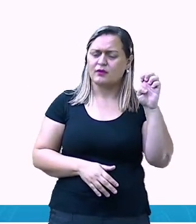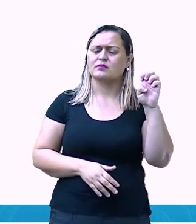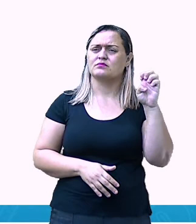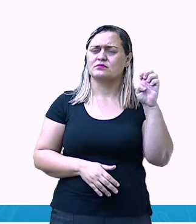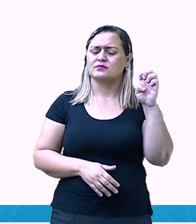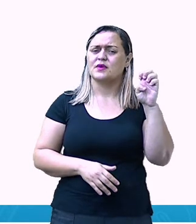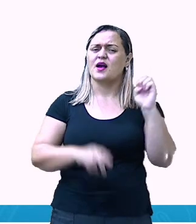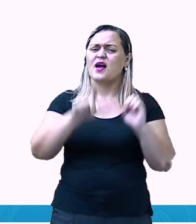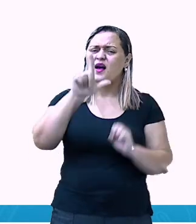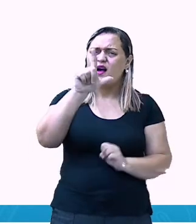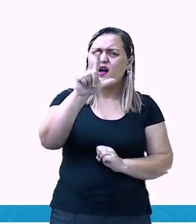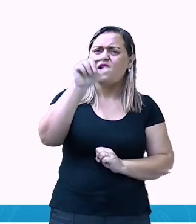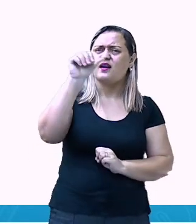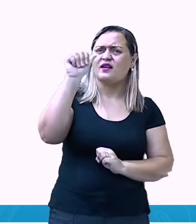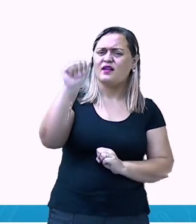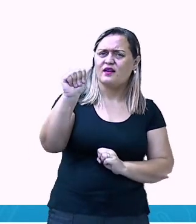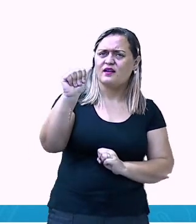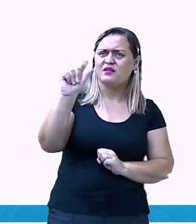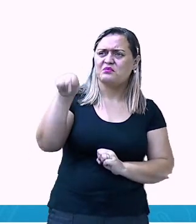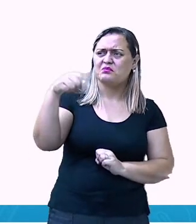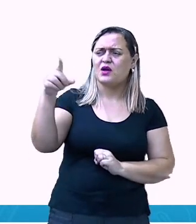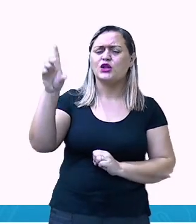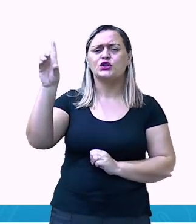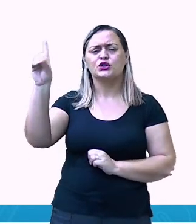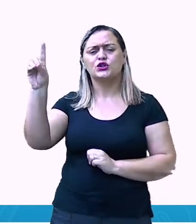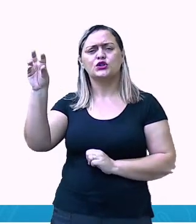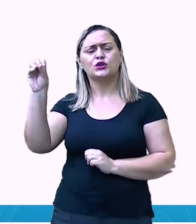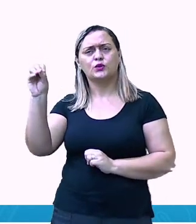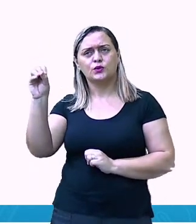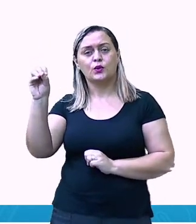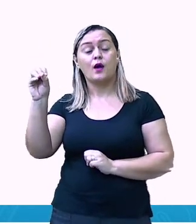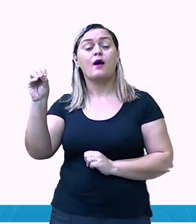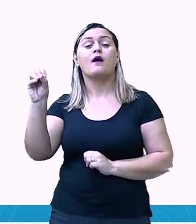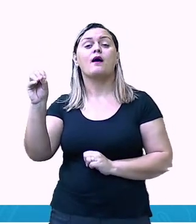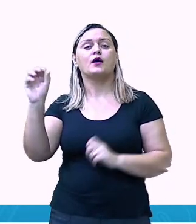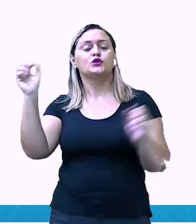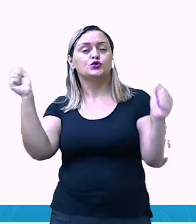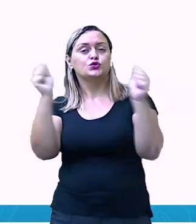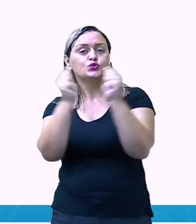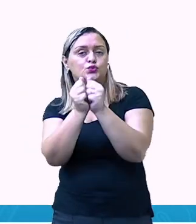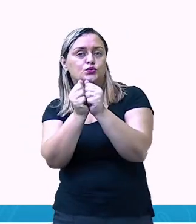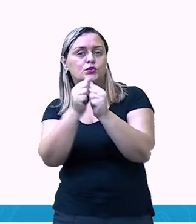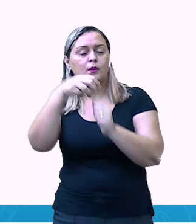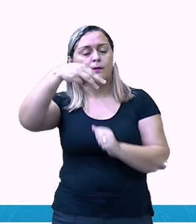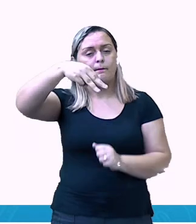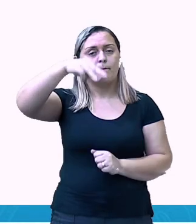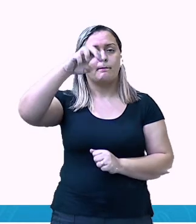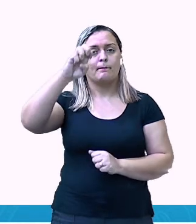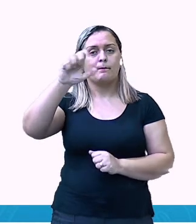associando a sons que você já conhece para você formar essa palavra. Então, melado. E